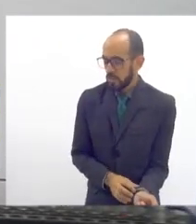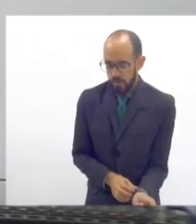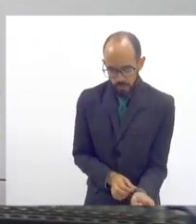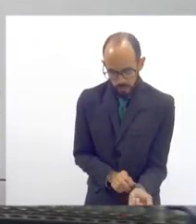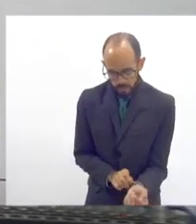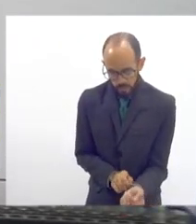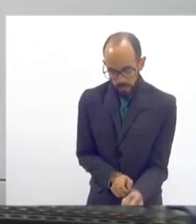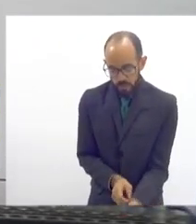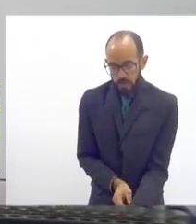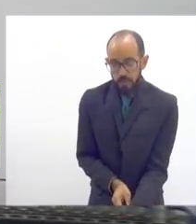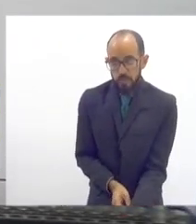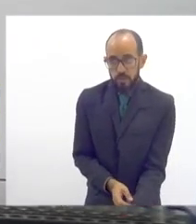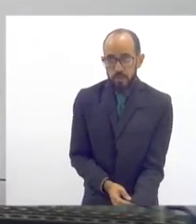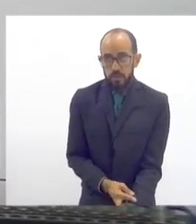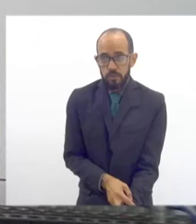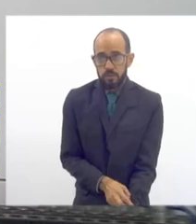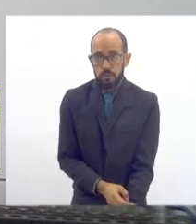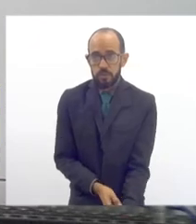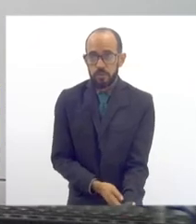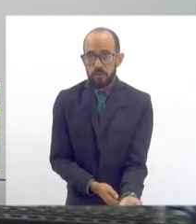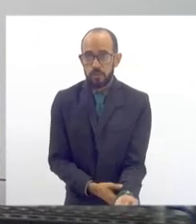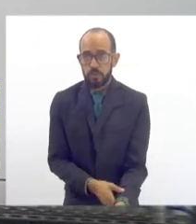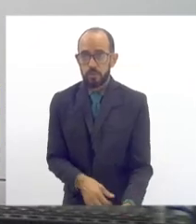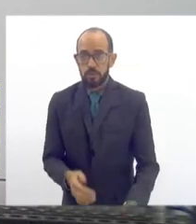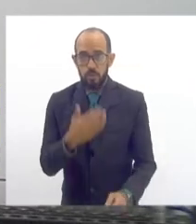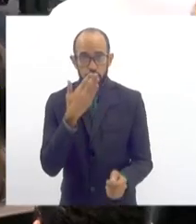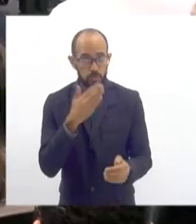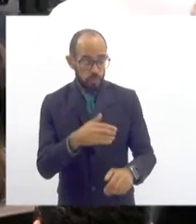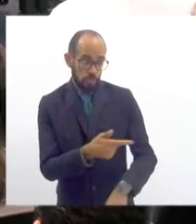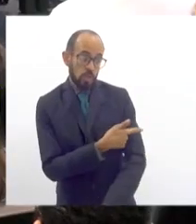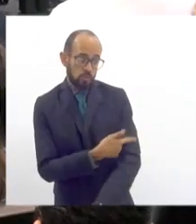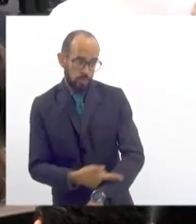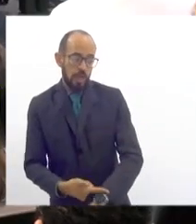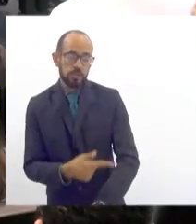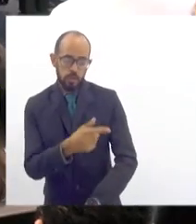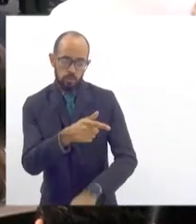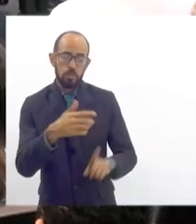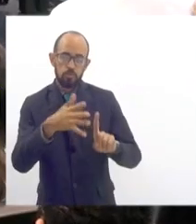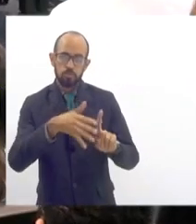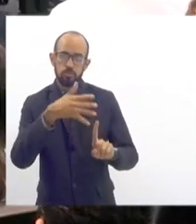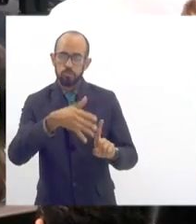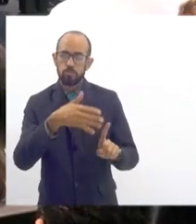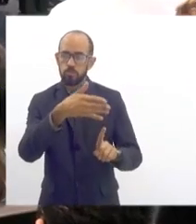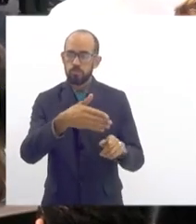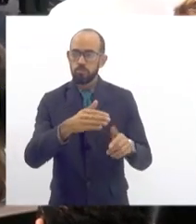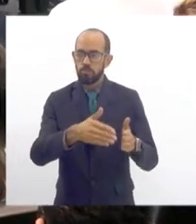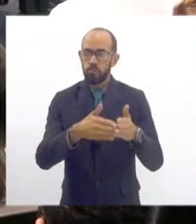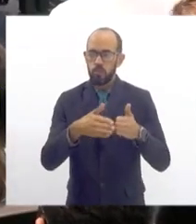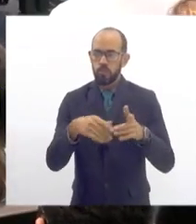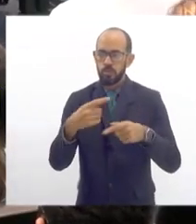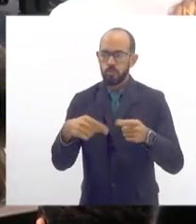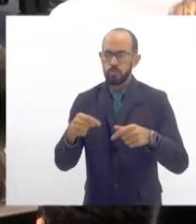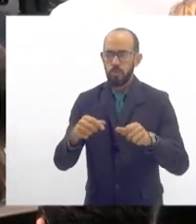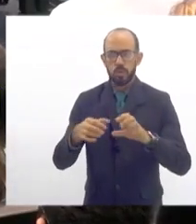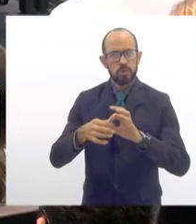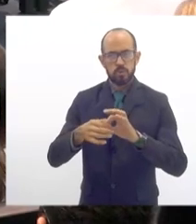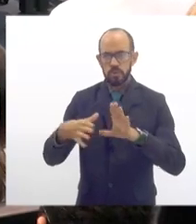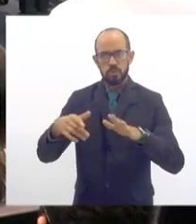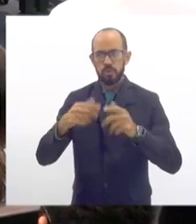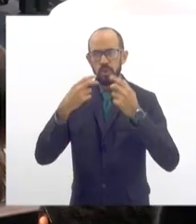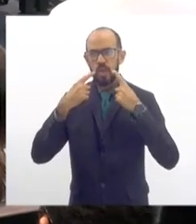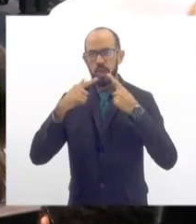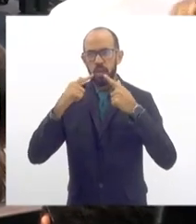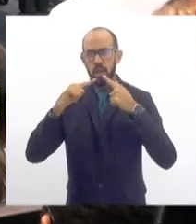mas foi renovada por essa gestão. Vou pedir para ter um mínimo de educação e garantir a palavra. Garantir a palavra da representante, depois que todo mundo se manifesta livremente, principalmente